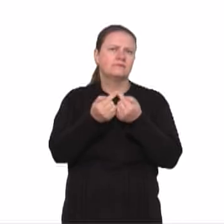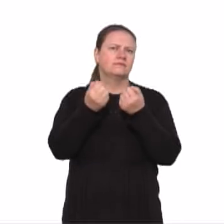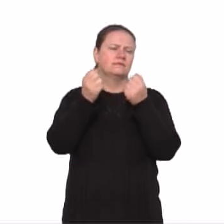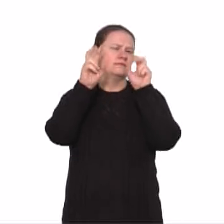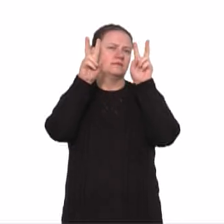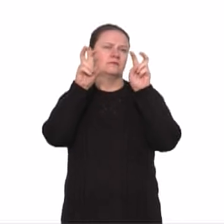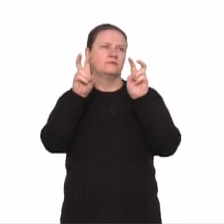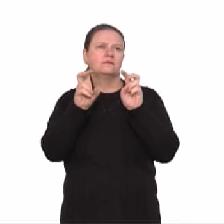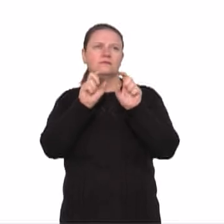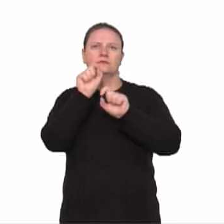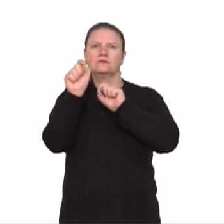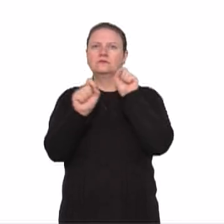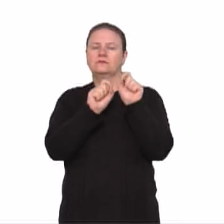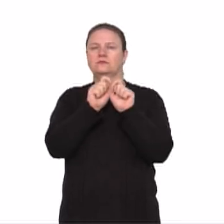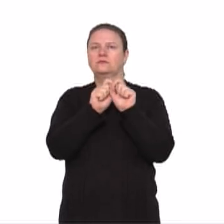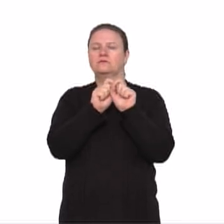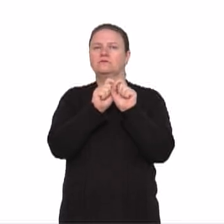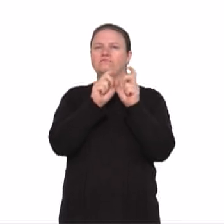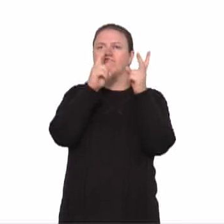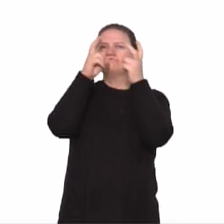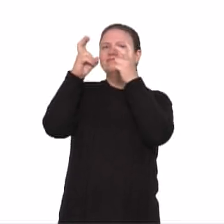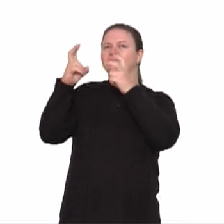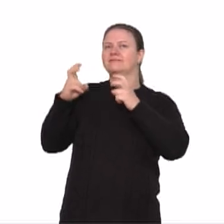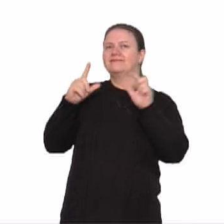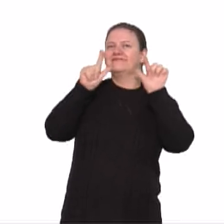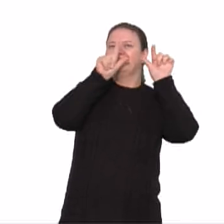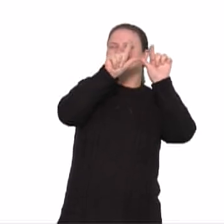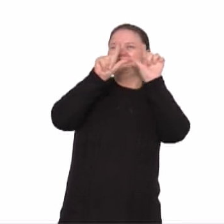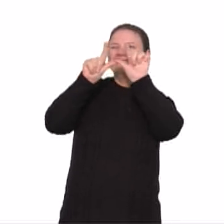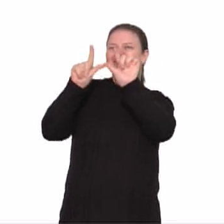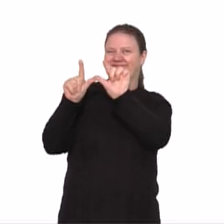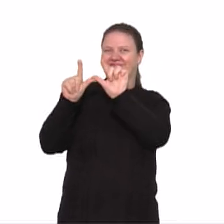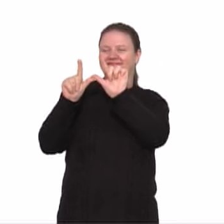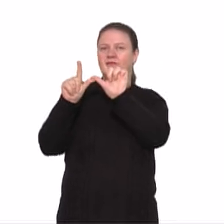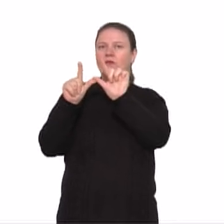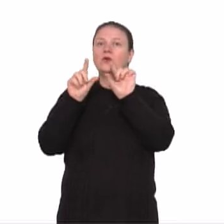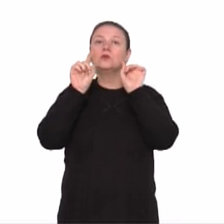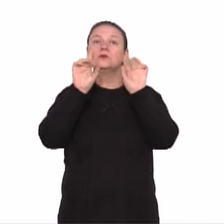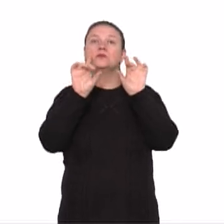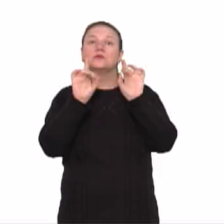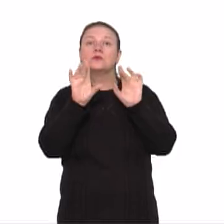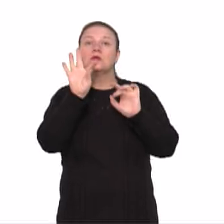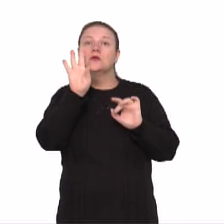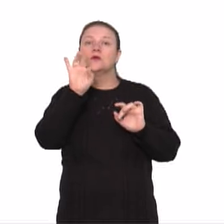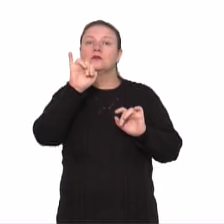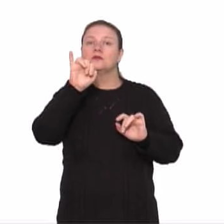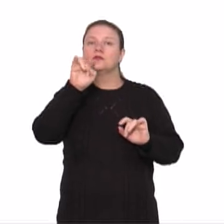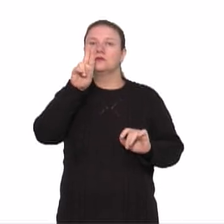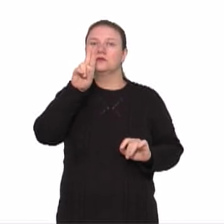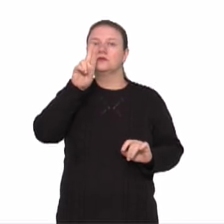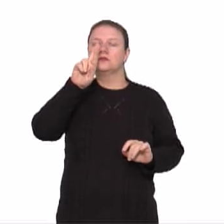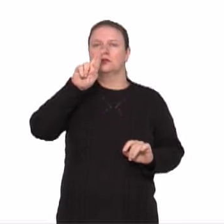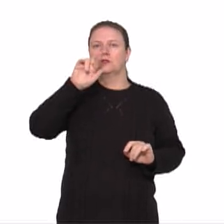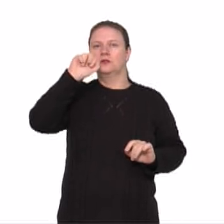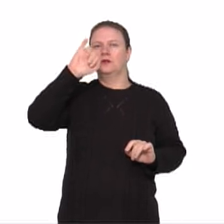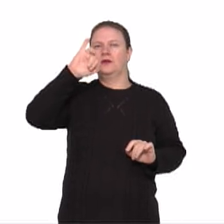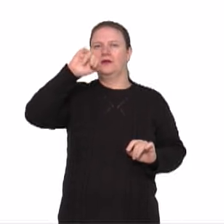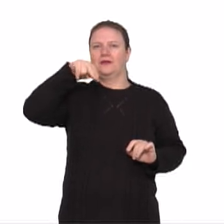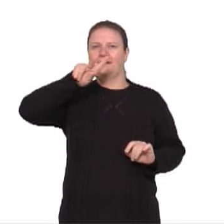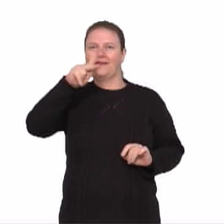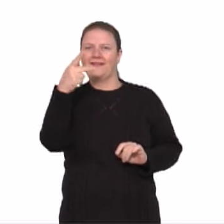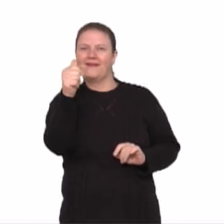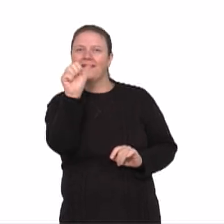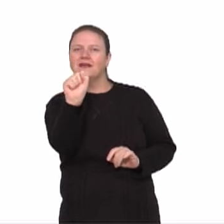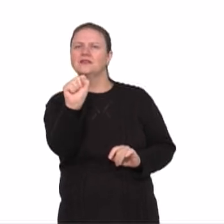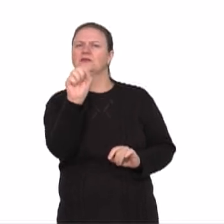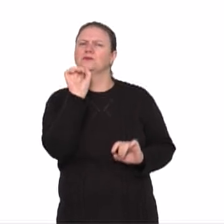também, né, que é fazer uma análise aí das tirinhas. Né? Não somente as tirinhas, hoje a gente vai analisar um pouquinho mais, mas a gente também